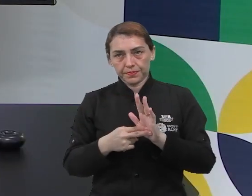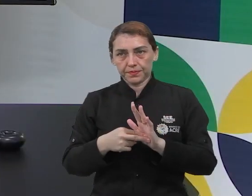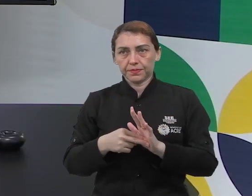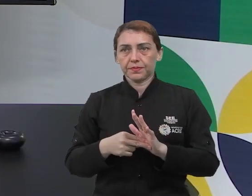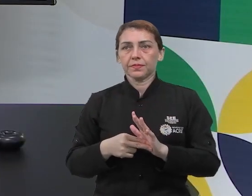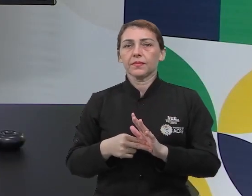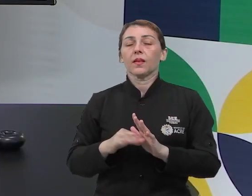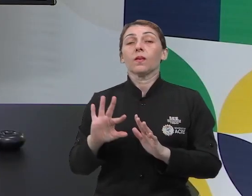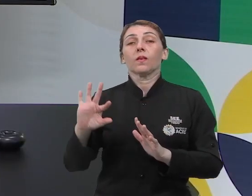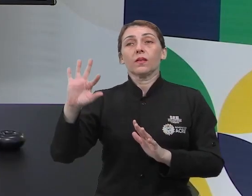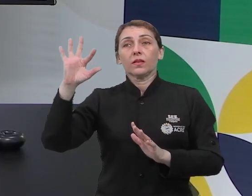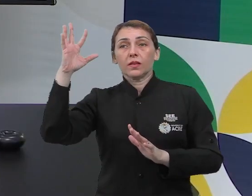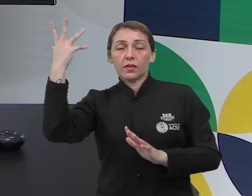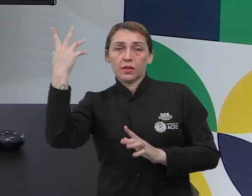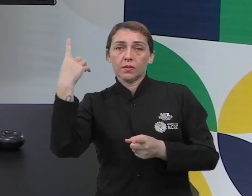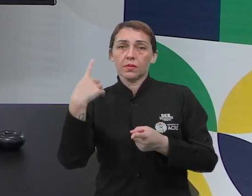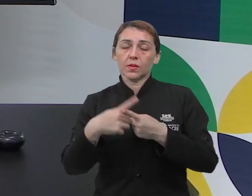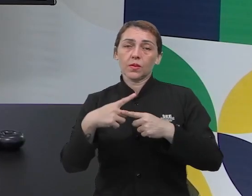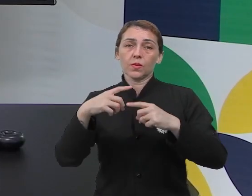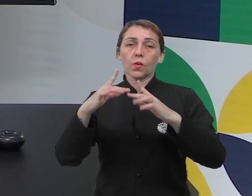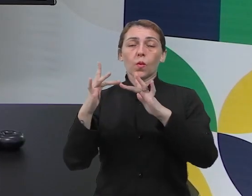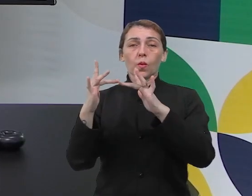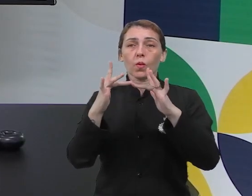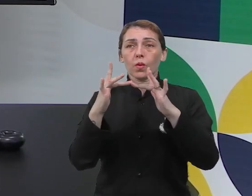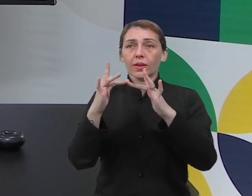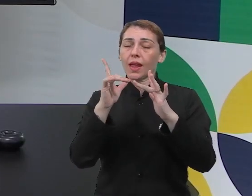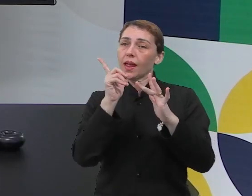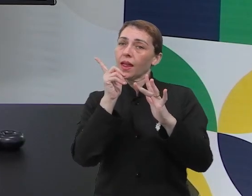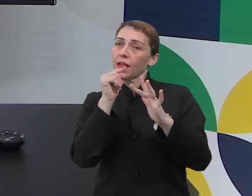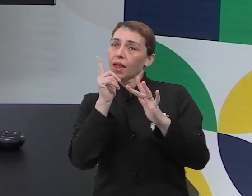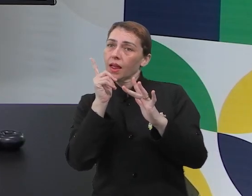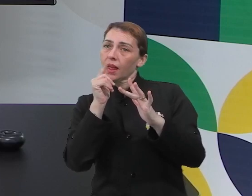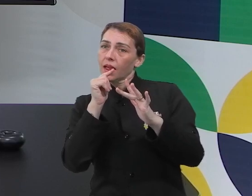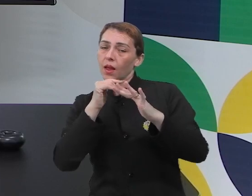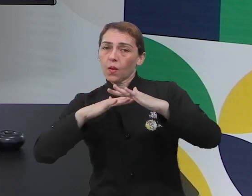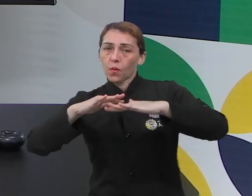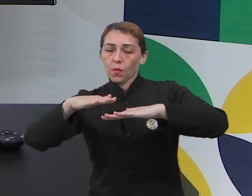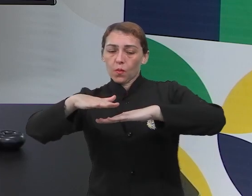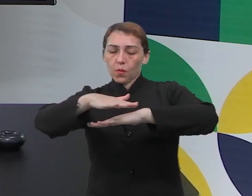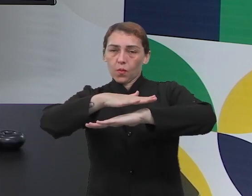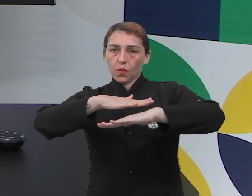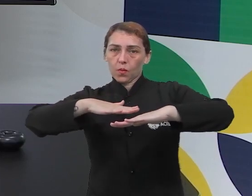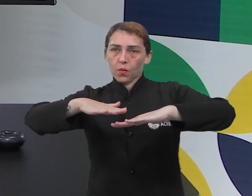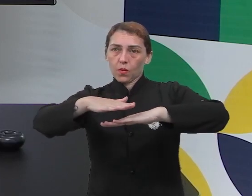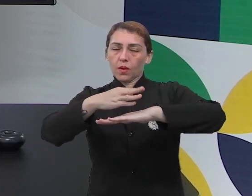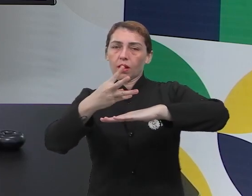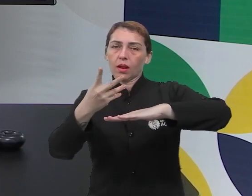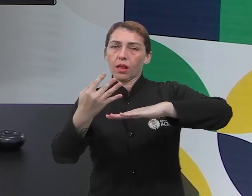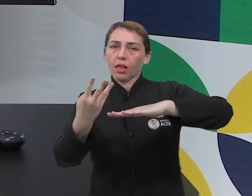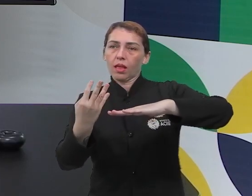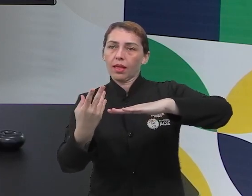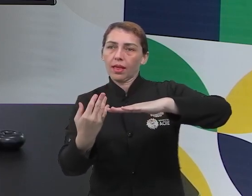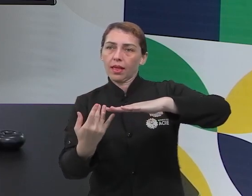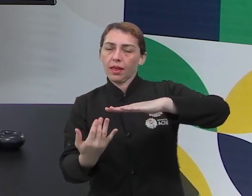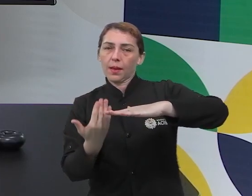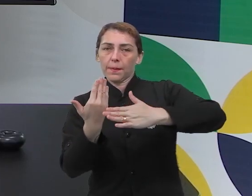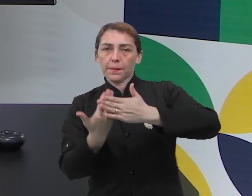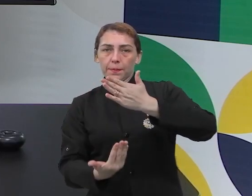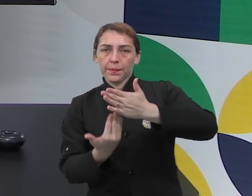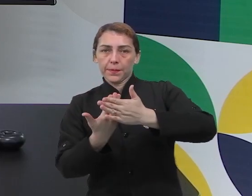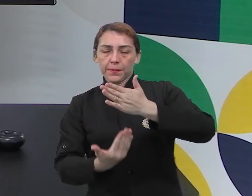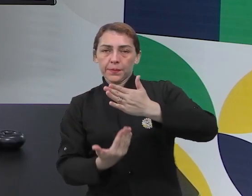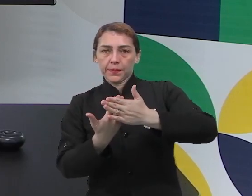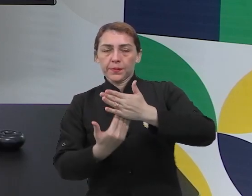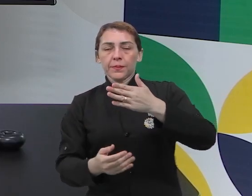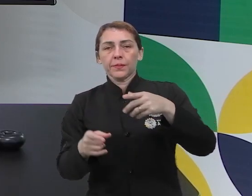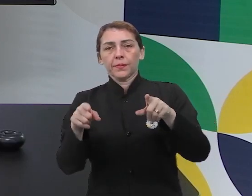intemperismo ocasionado por conta do contato da água com a superfície, que vai causando desgaste e aí,